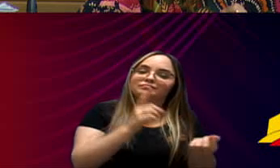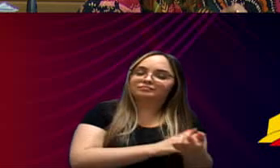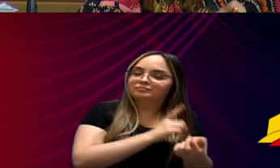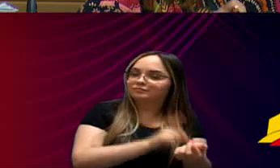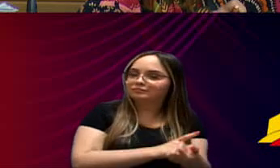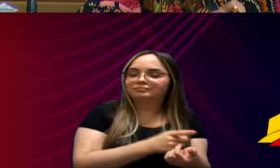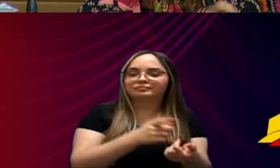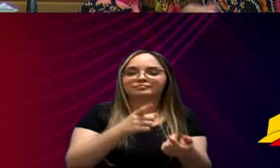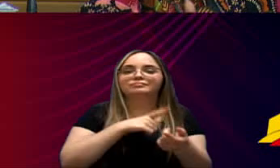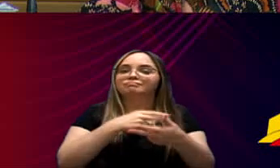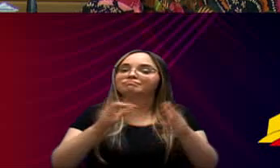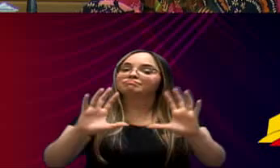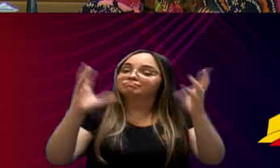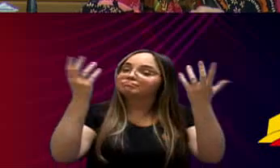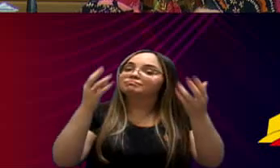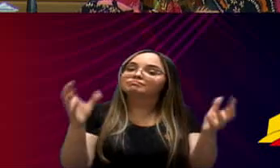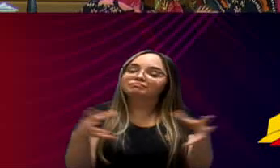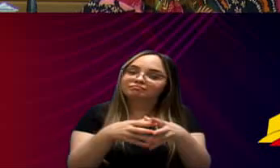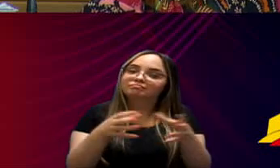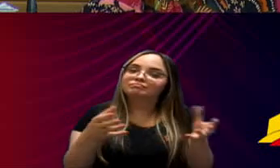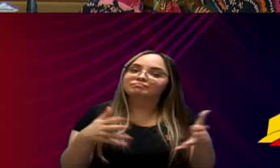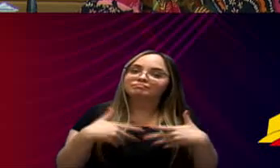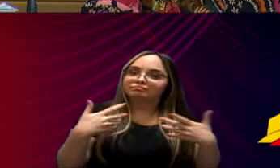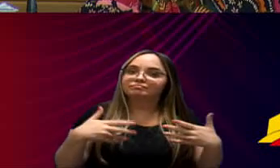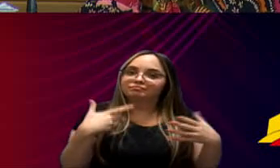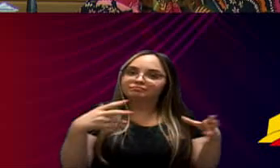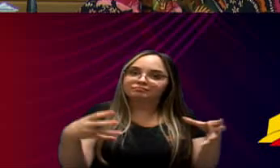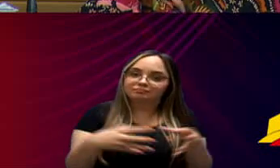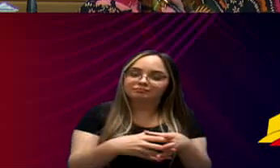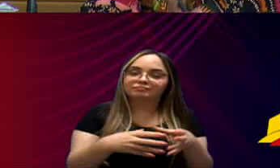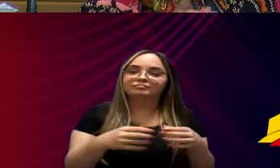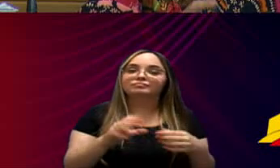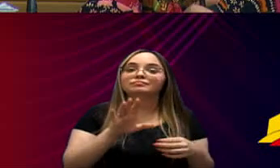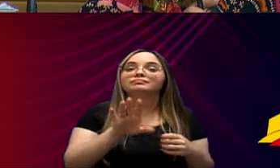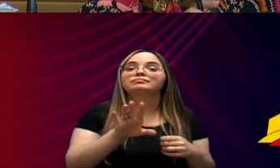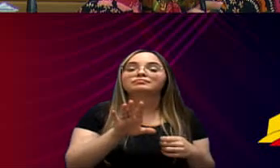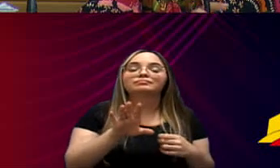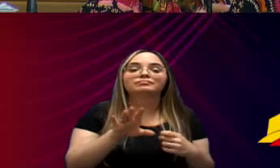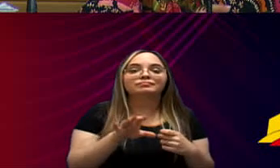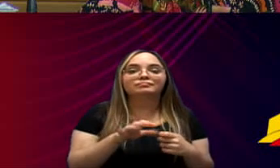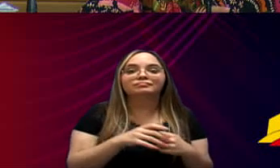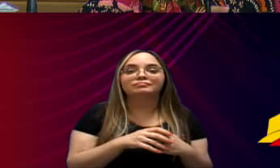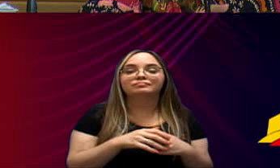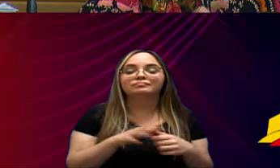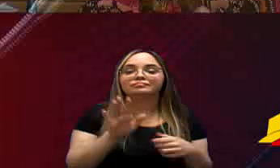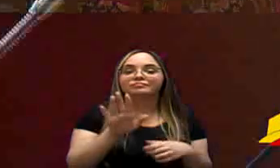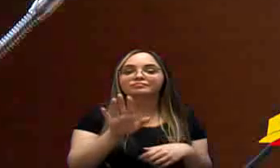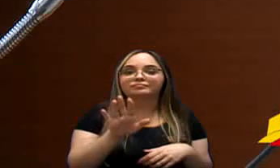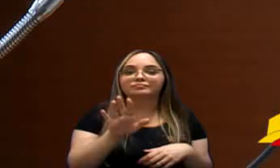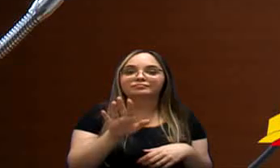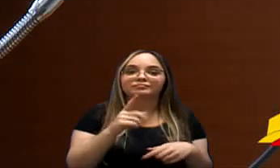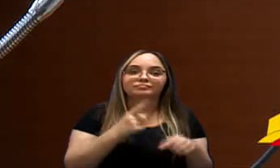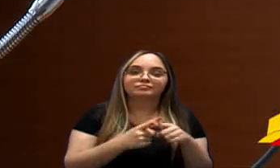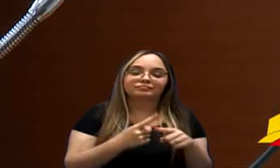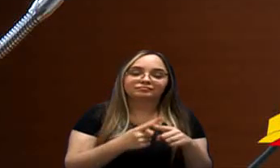várias coisas que são feitas, né, simultaneamente. Mas a própria... Porque